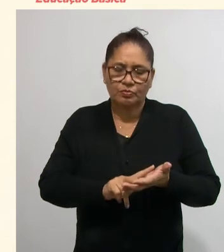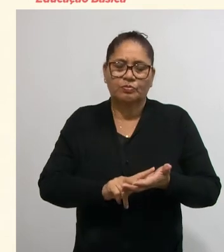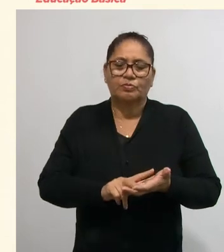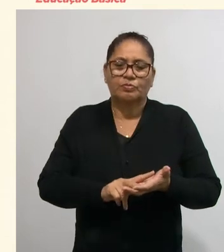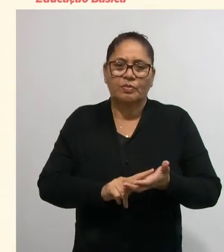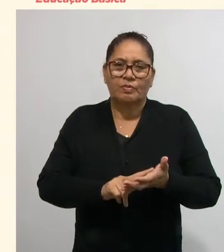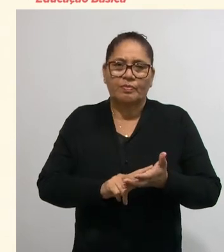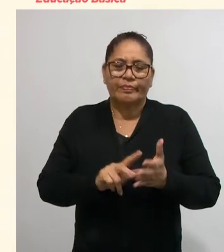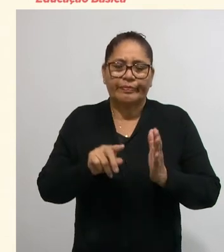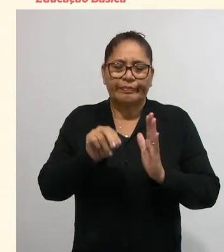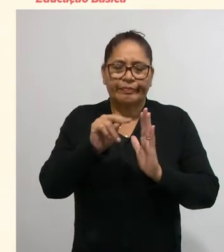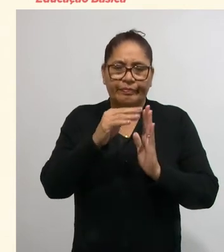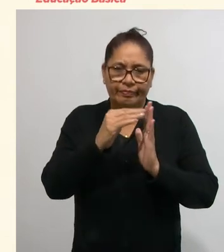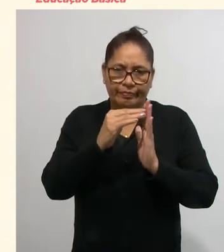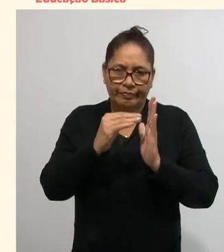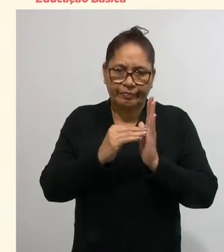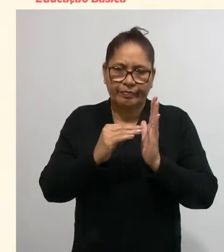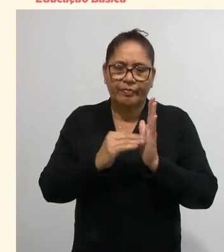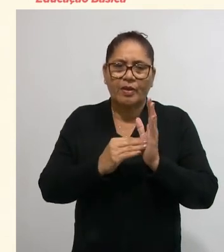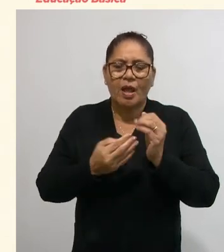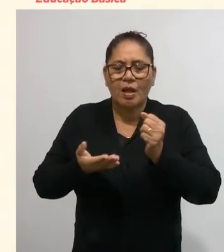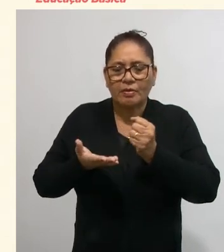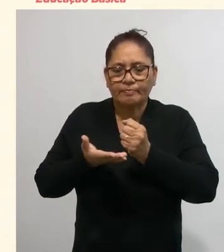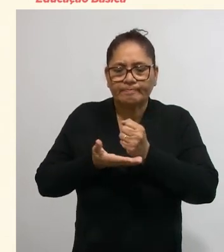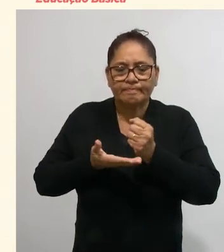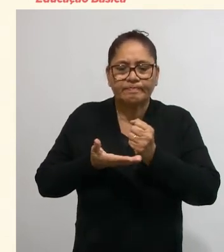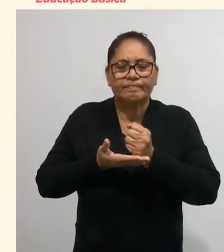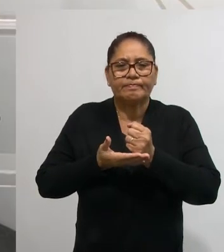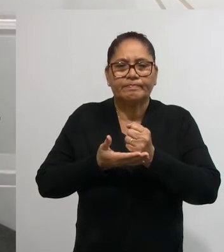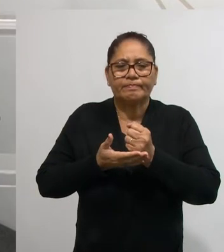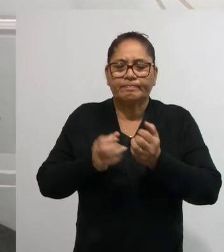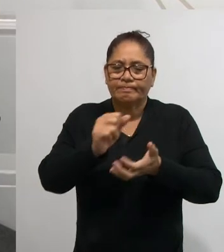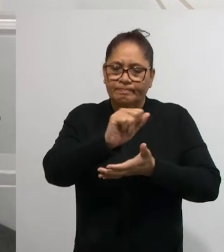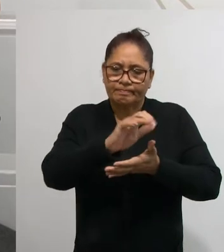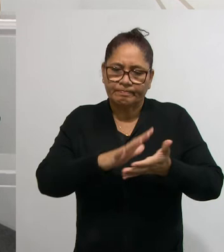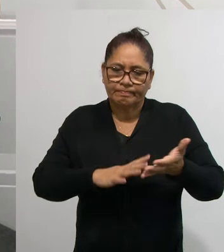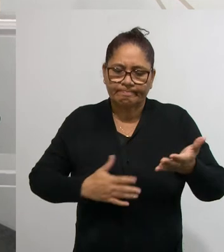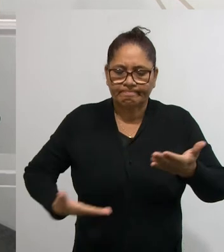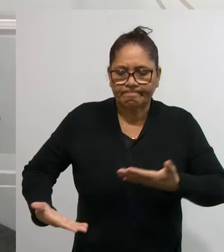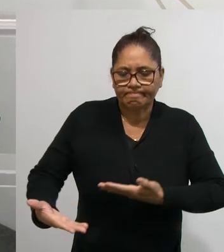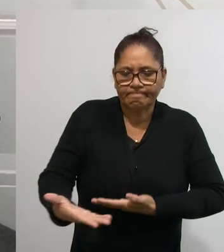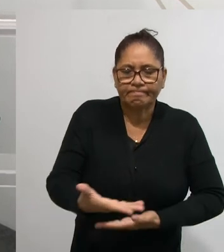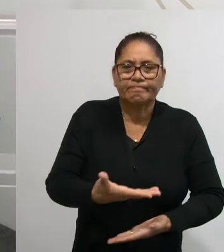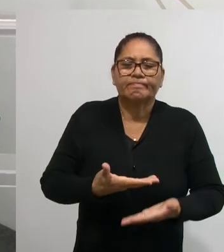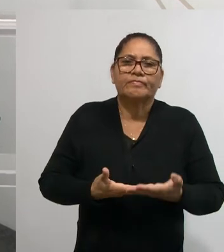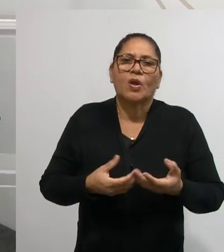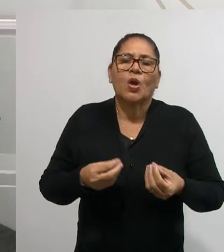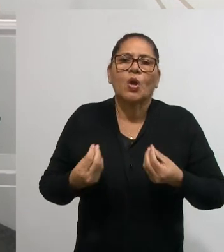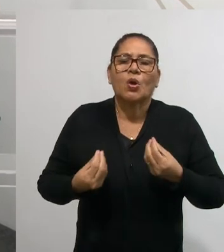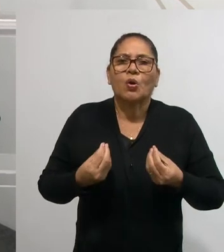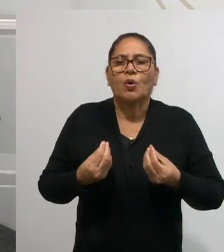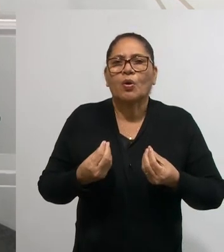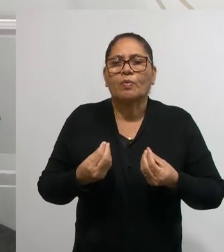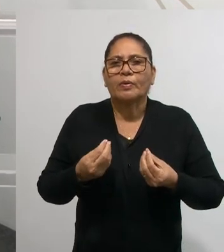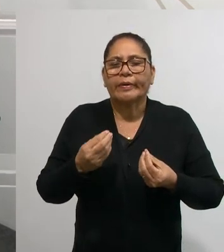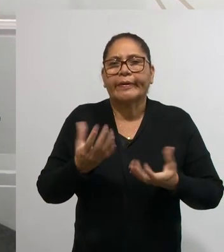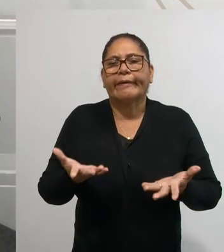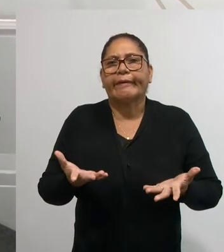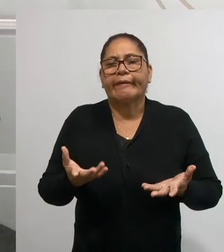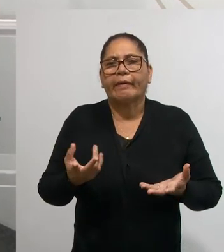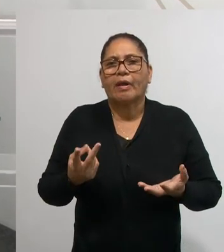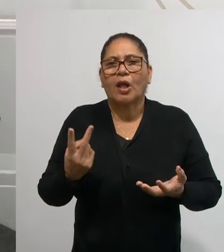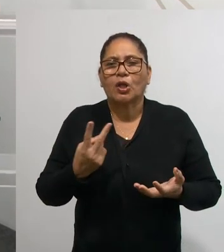nossa metodologia ela vai estar baseada nessas atividades interativas principalmente o tendo